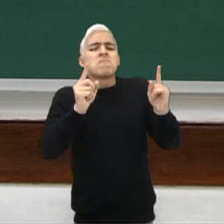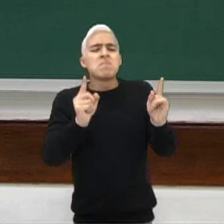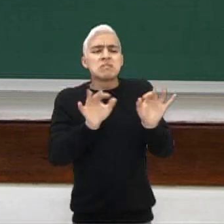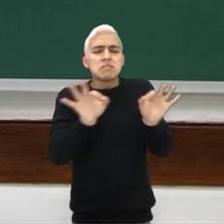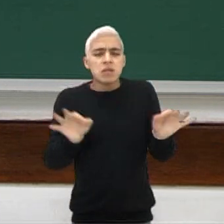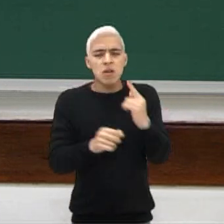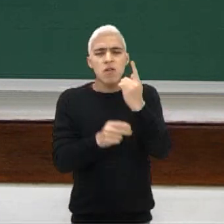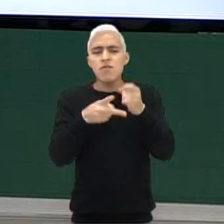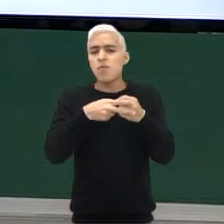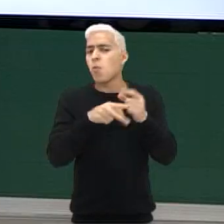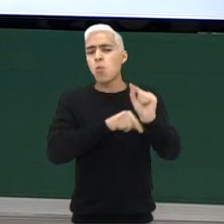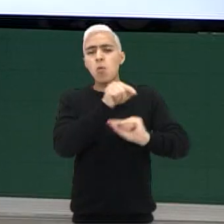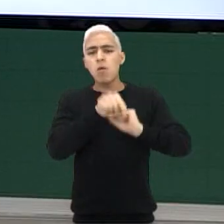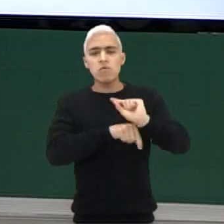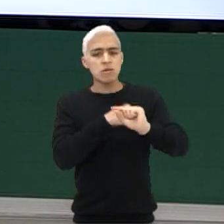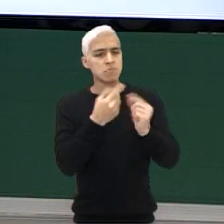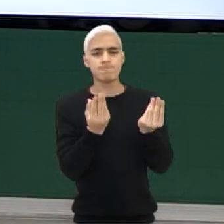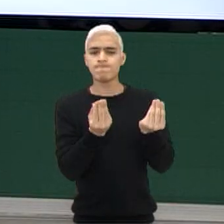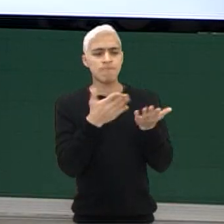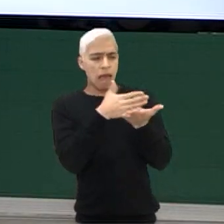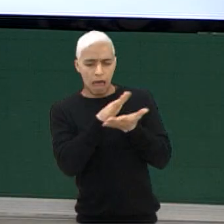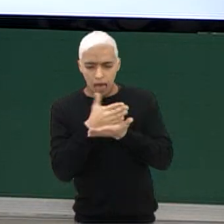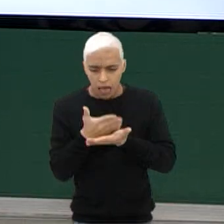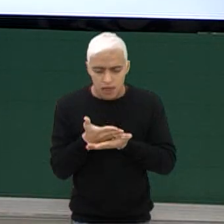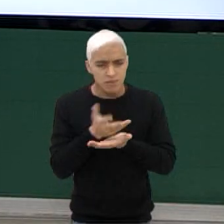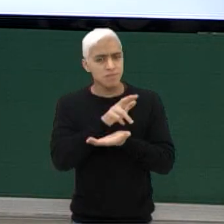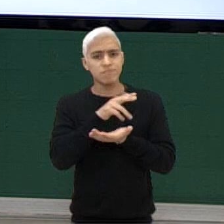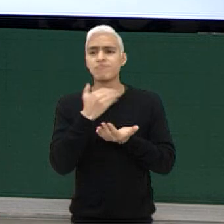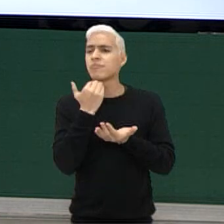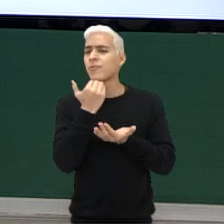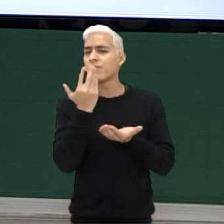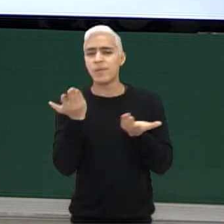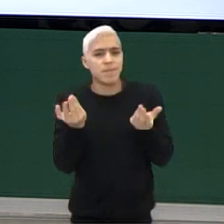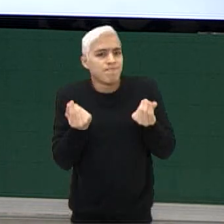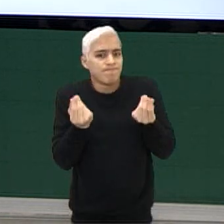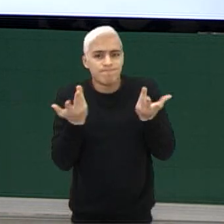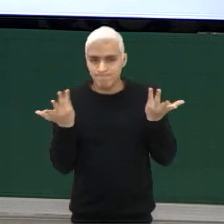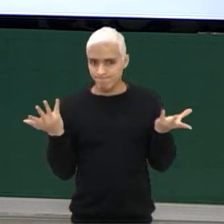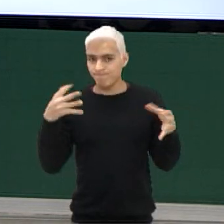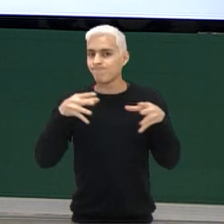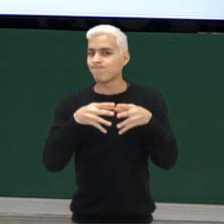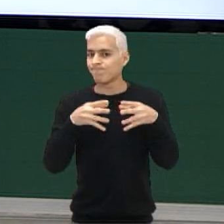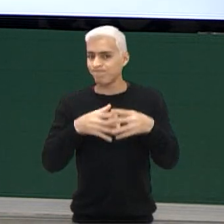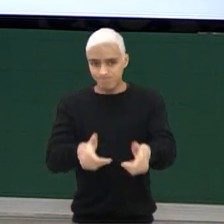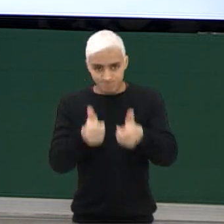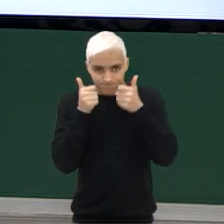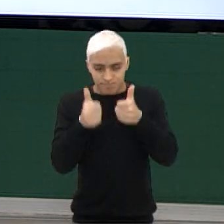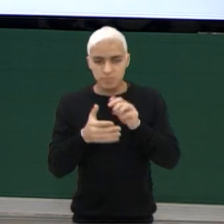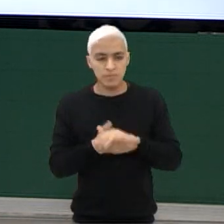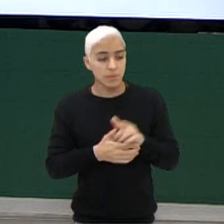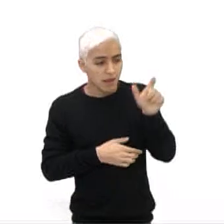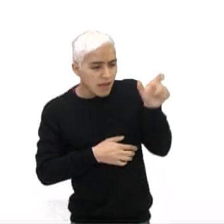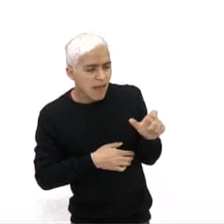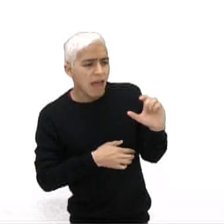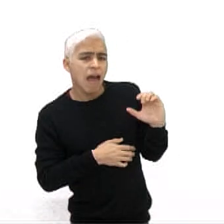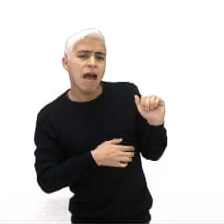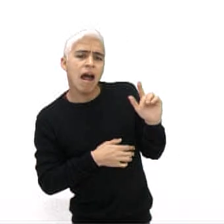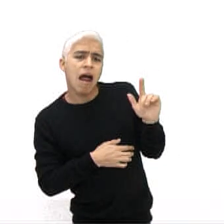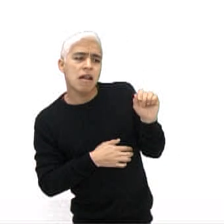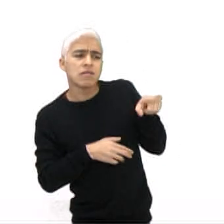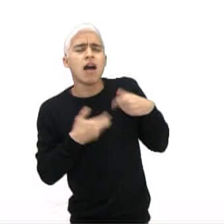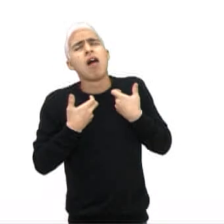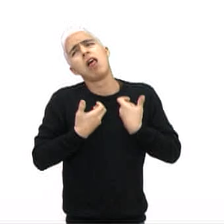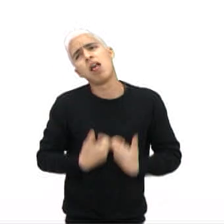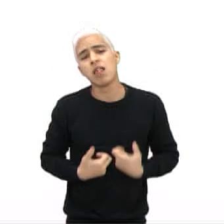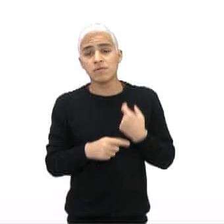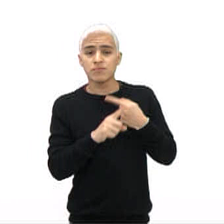apenas um verbo, não tenho nem como classificar esta oração, ok? Carlos está cansado porque